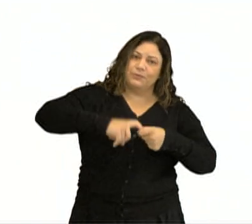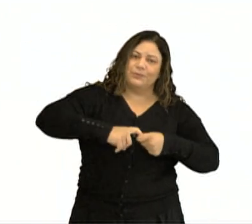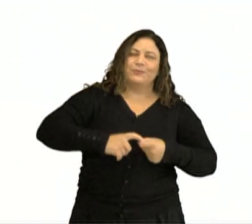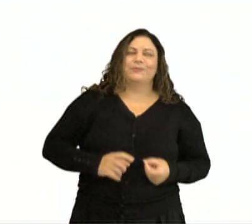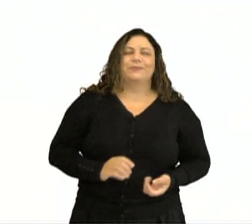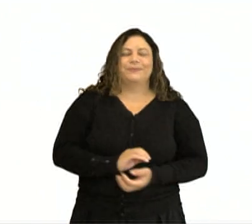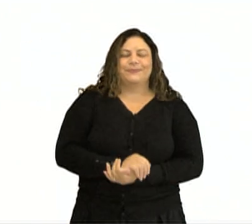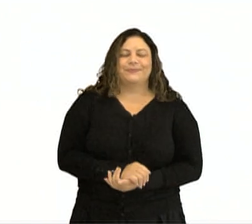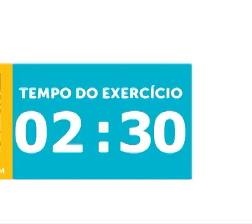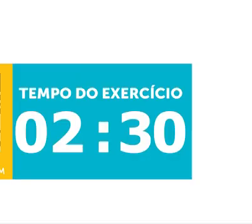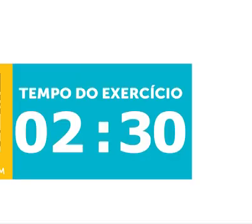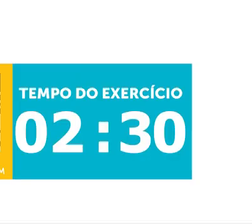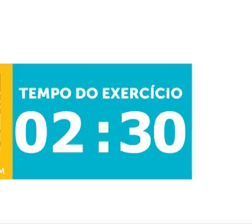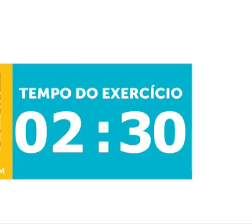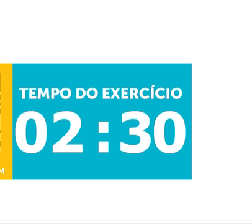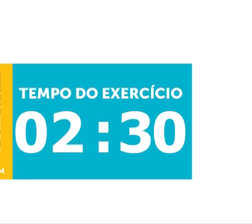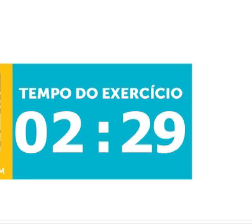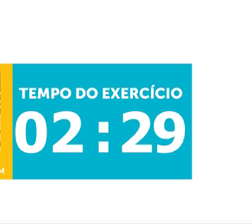fazermos a correção.